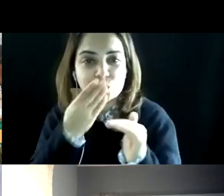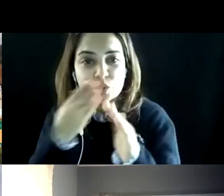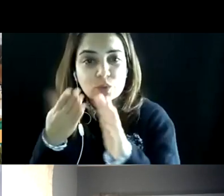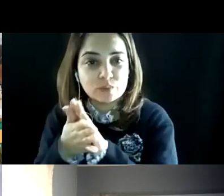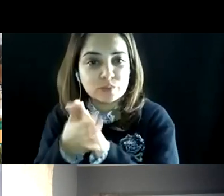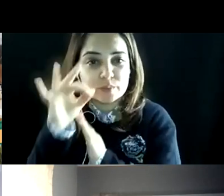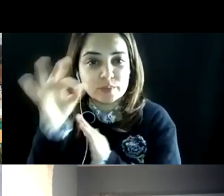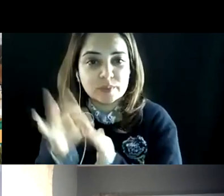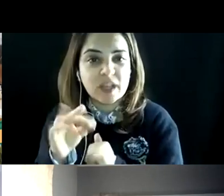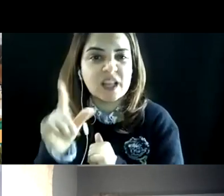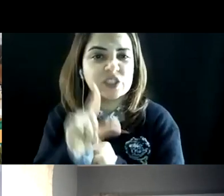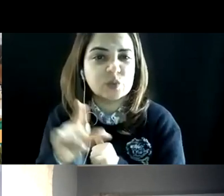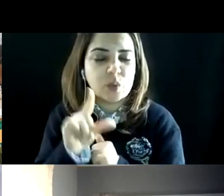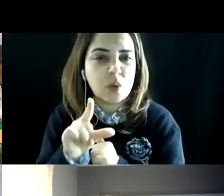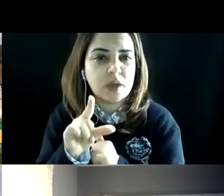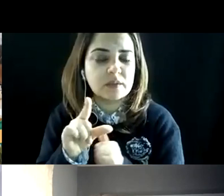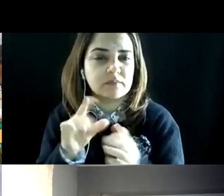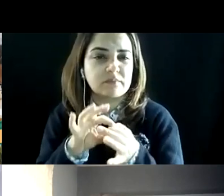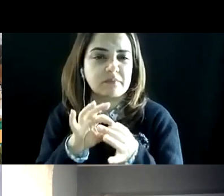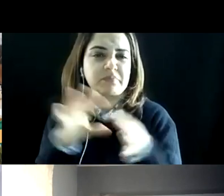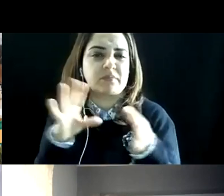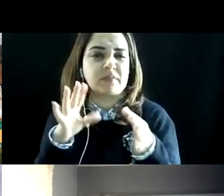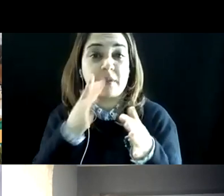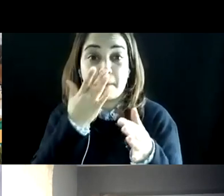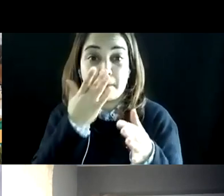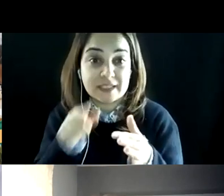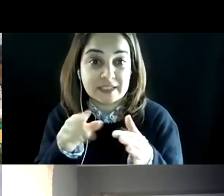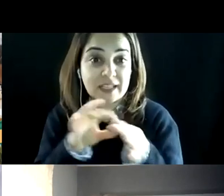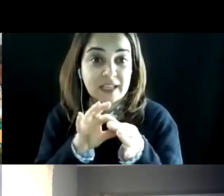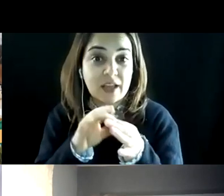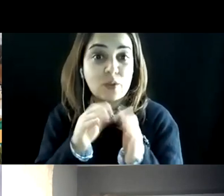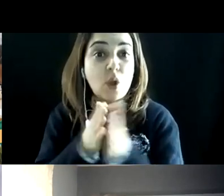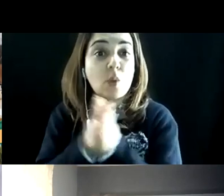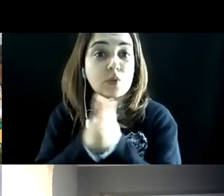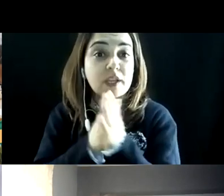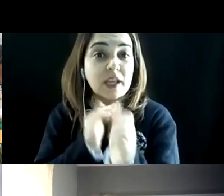ver com o ensino, penso que tem a ver é com as oportunidades de emprego que as pessoas têm a seguir.